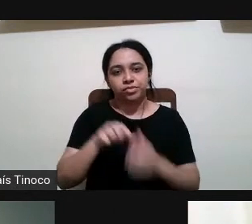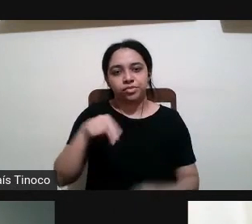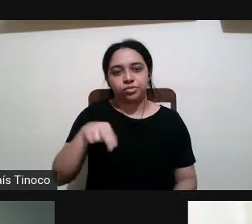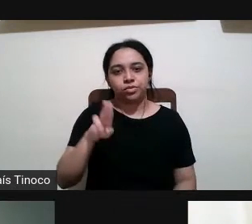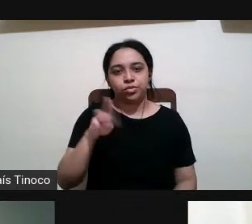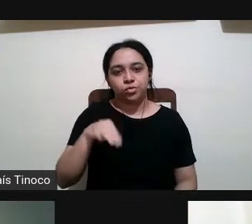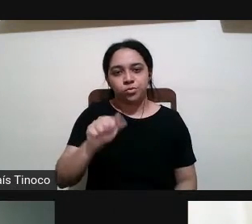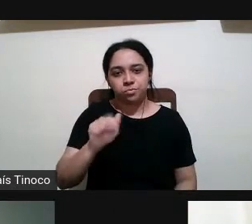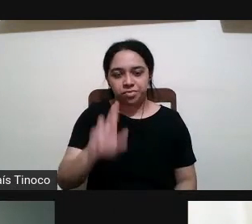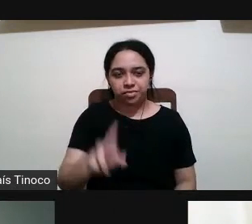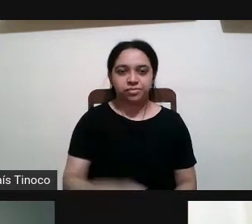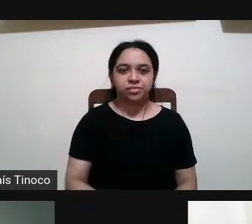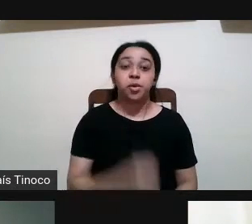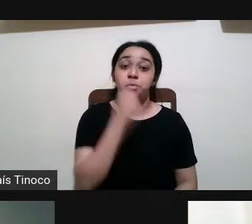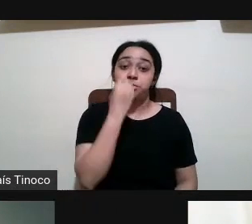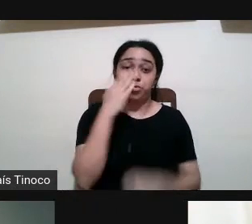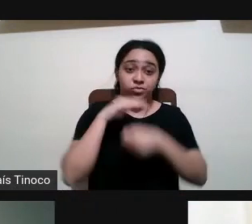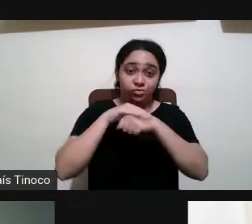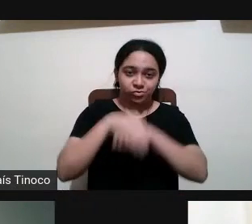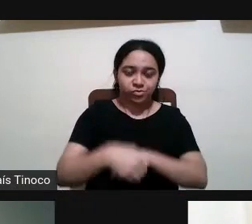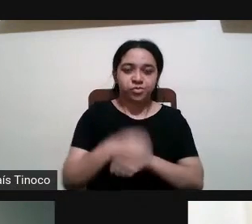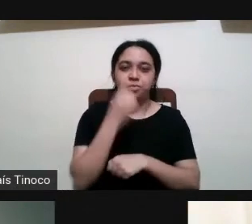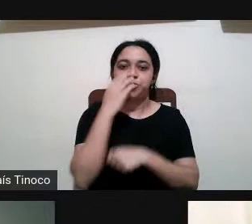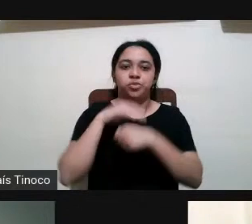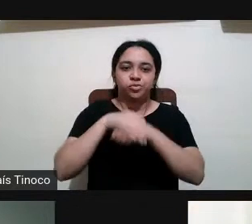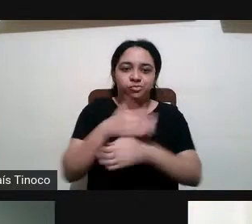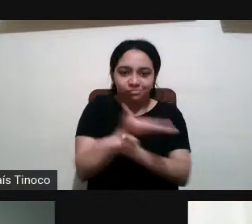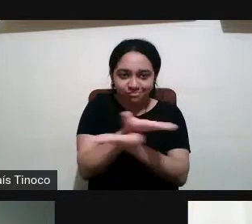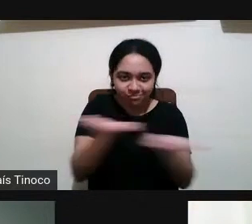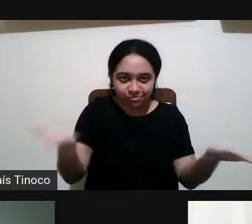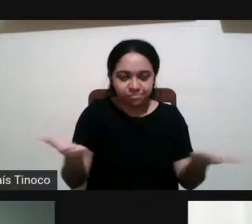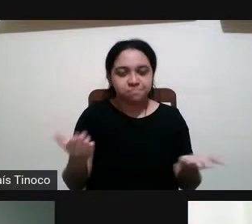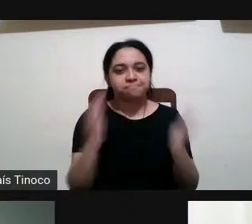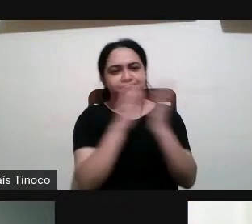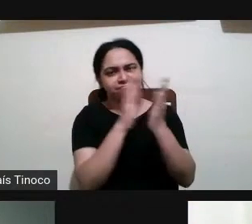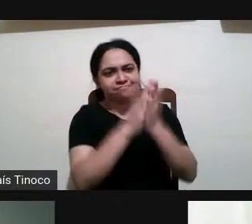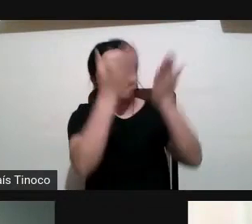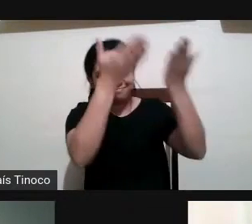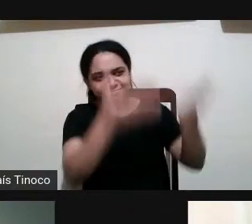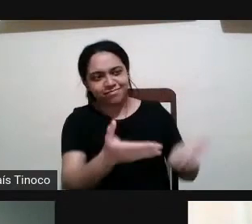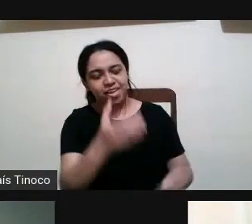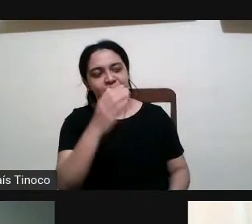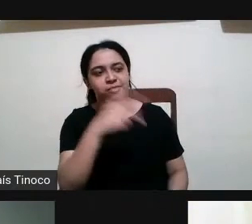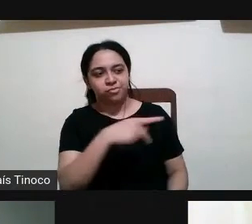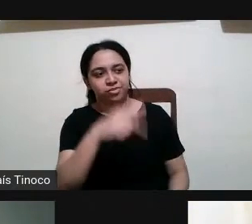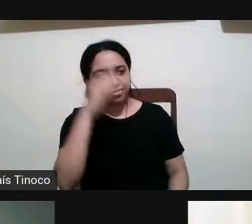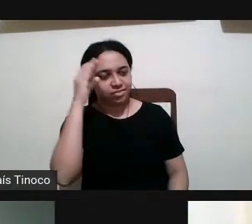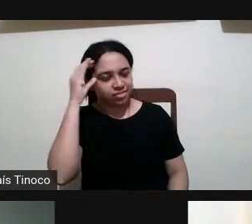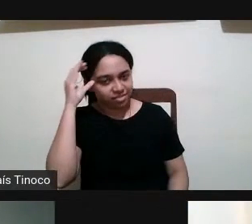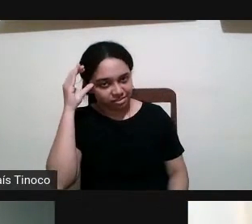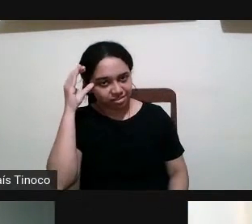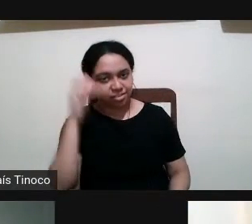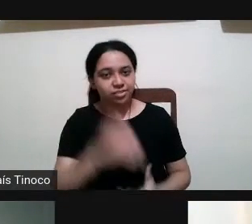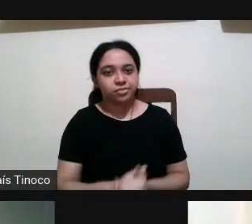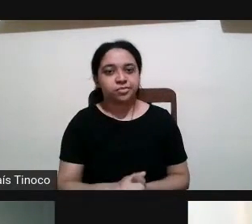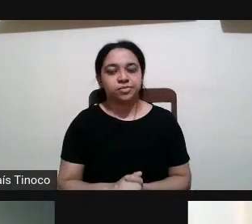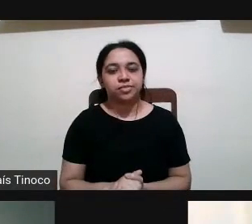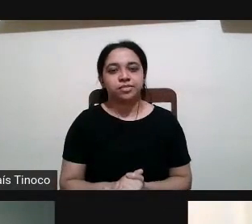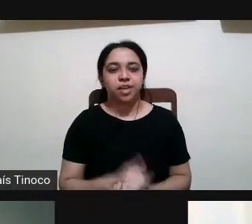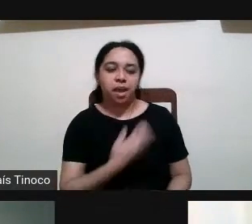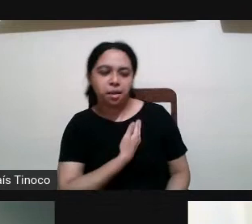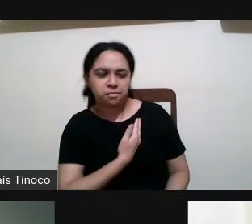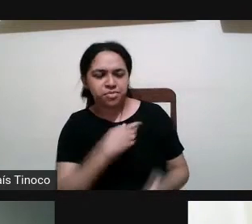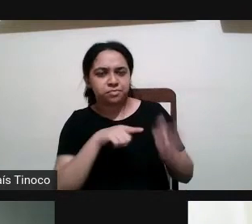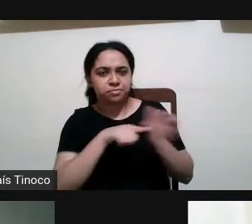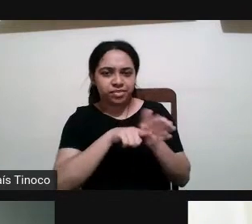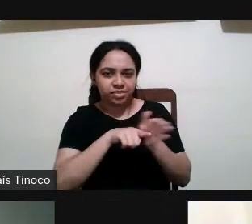noite a todos. Parabéns, Caio, pela palestra. Obrigado. Professor, nosso amigo pesquisador